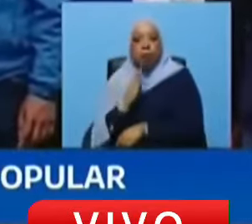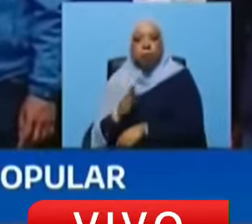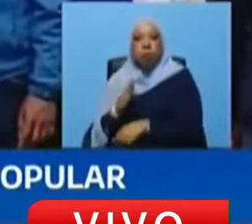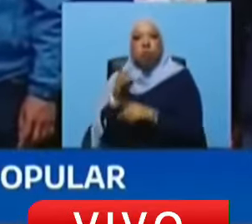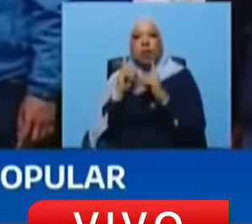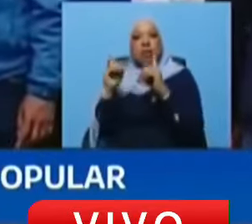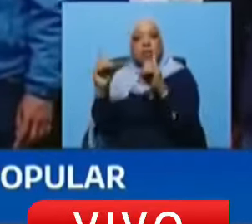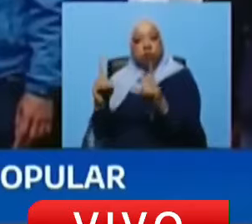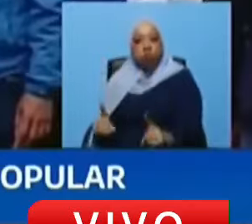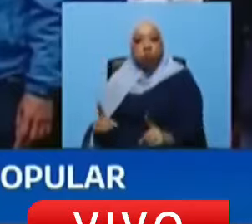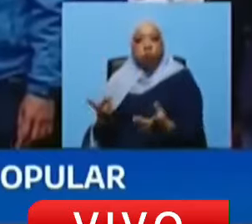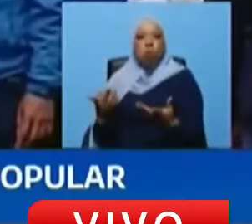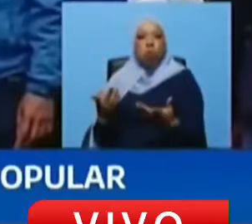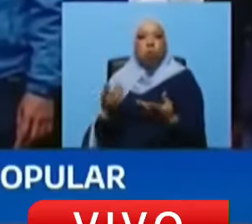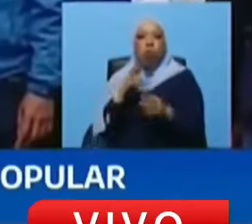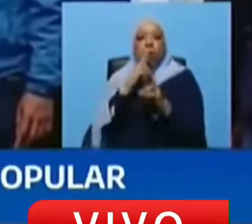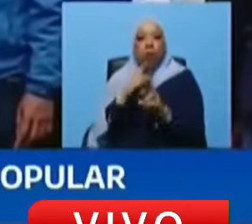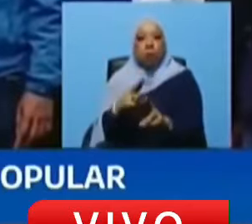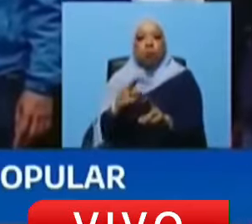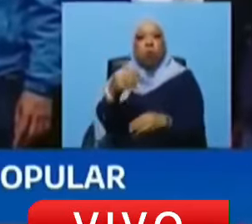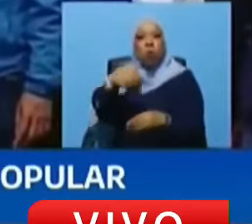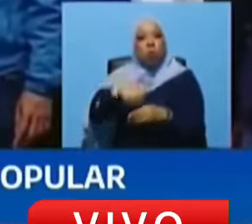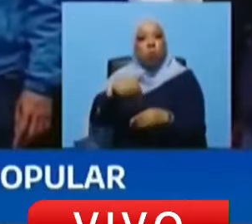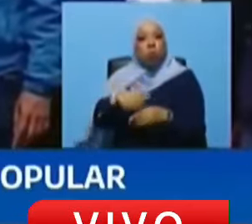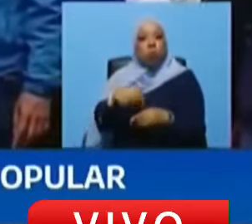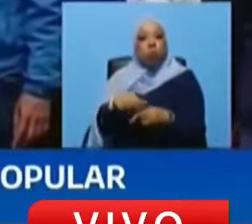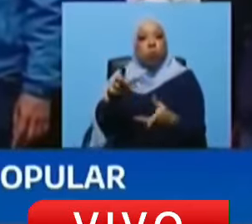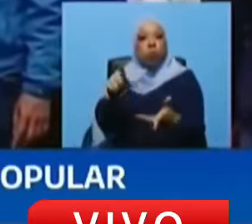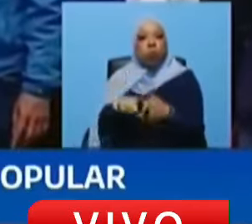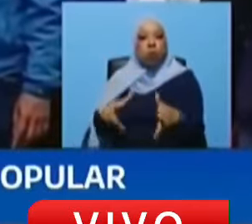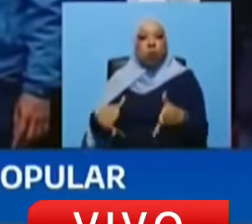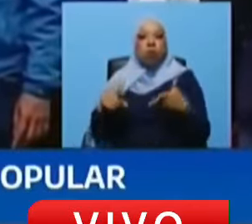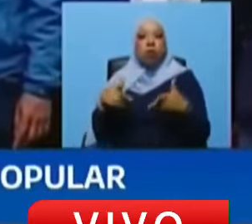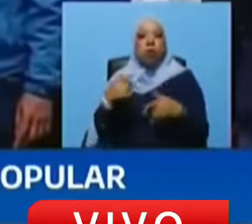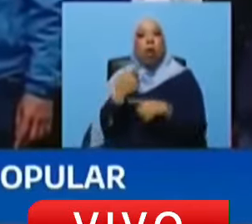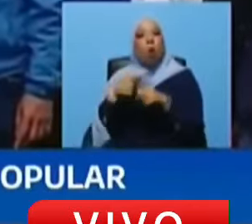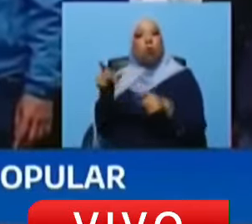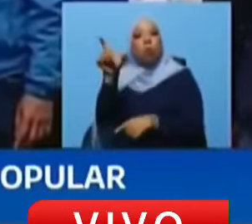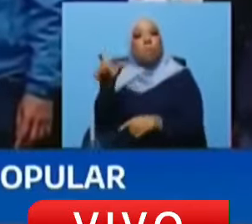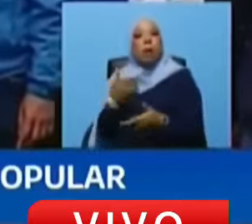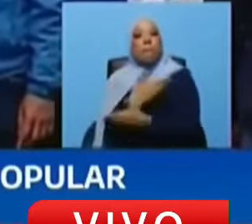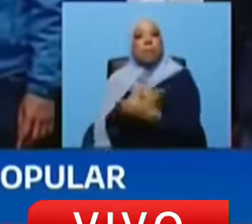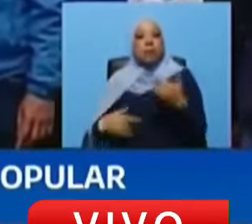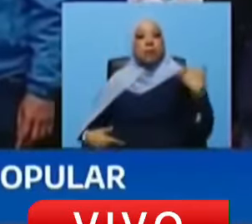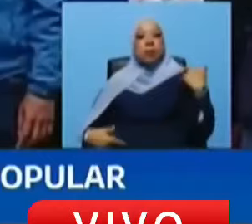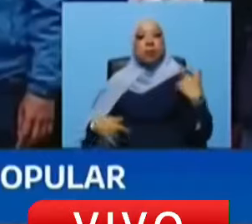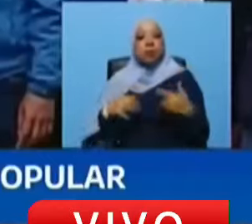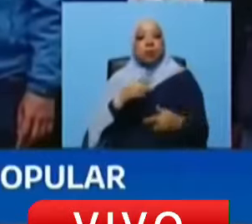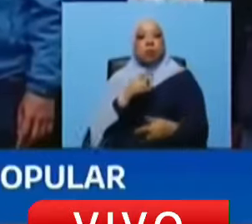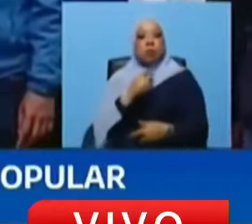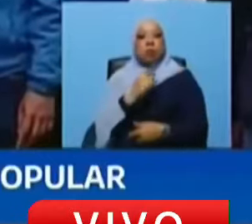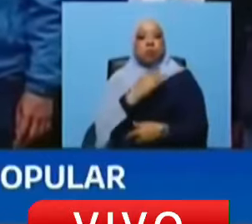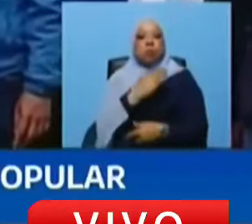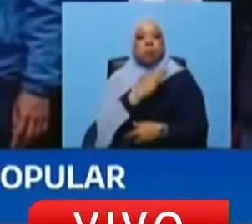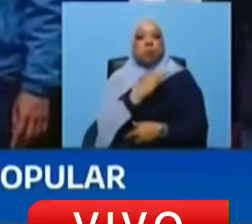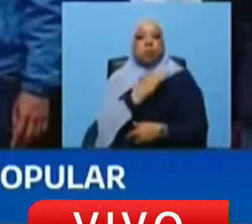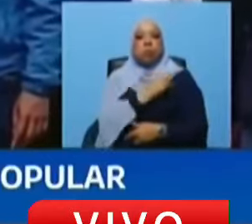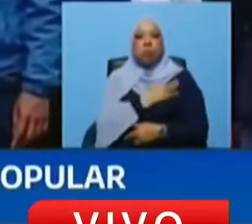internacionais vigorarem mesmo em 5co de Novembro é data mágica nós vamos ter isso claro né se as sanções